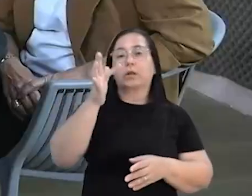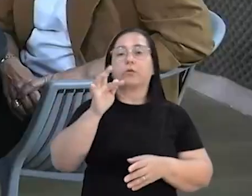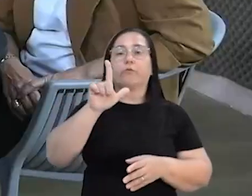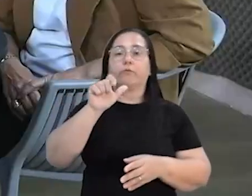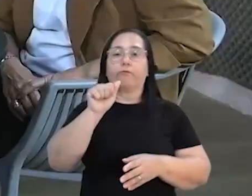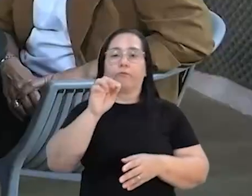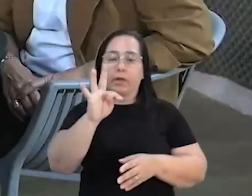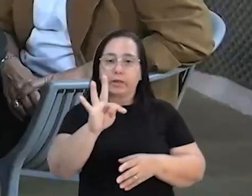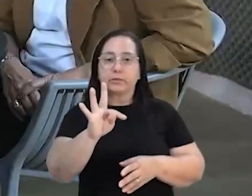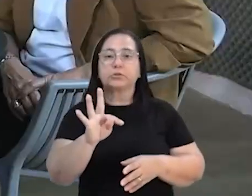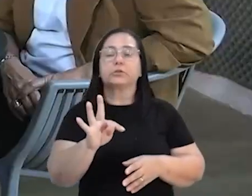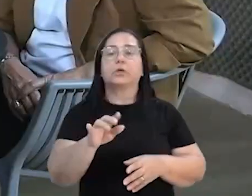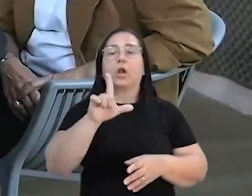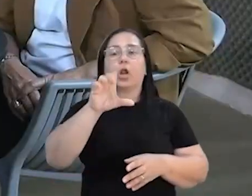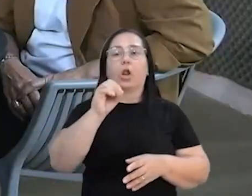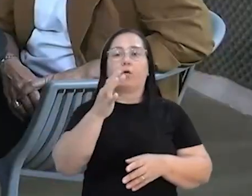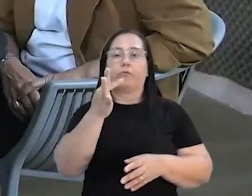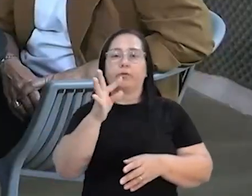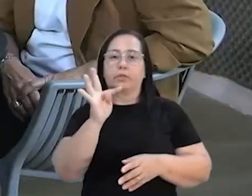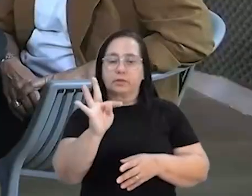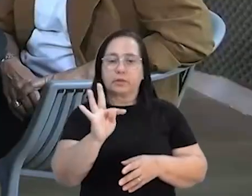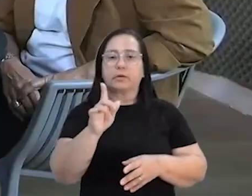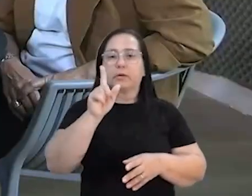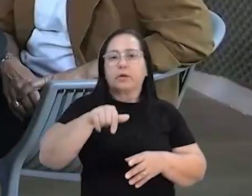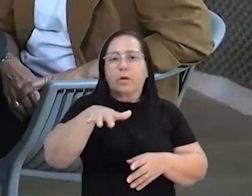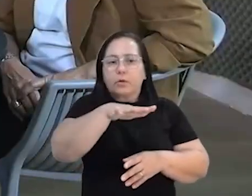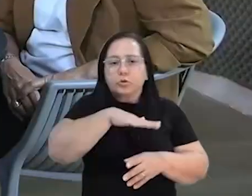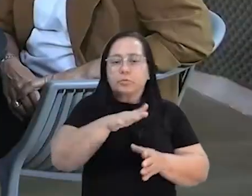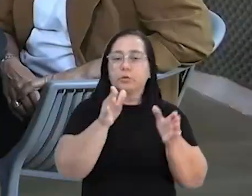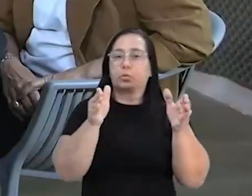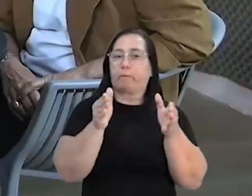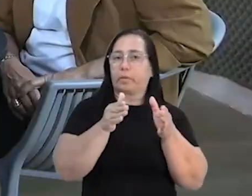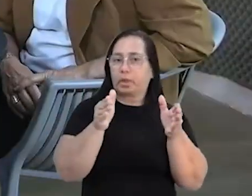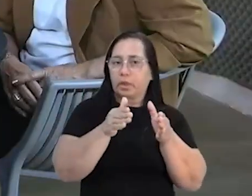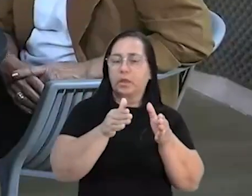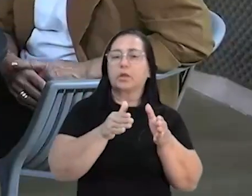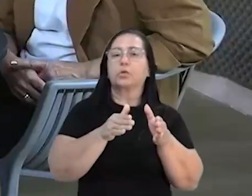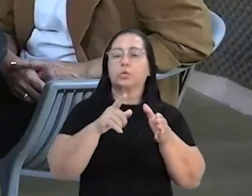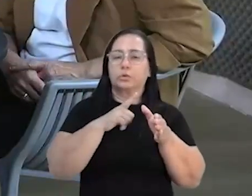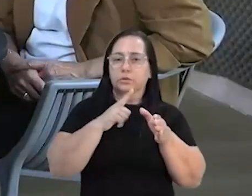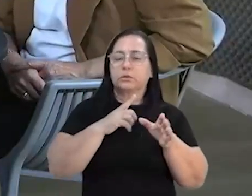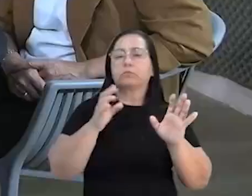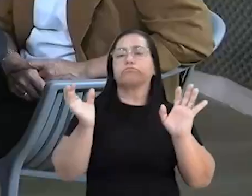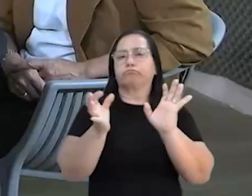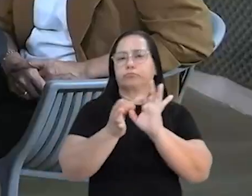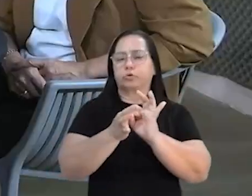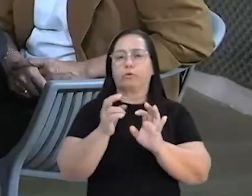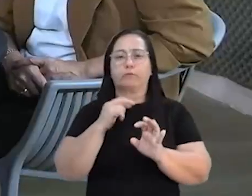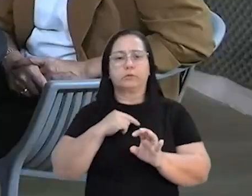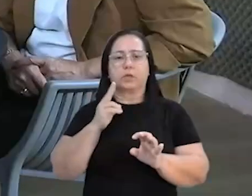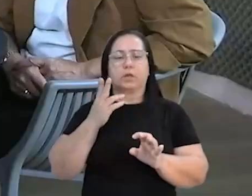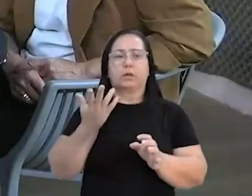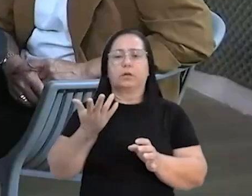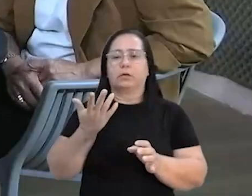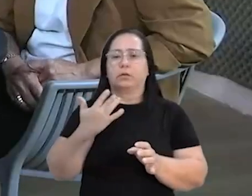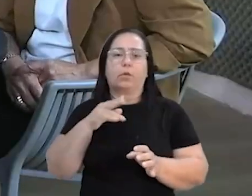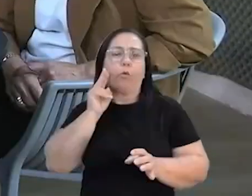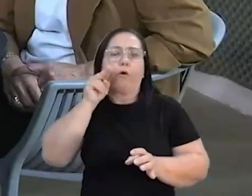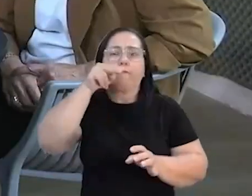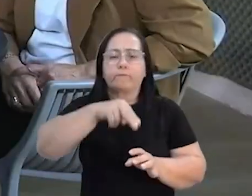um loft. Ou seja, o loft é aquele espaço pequeno e que ele é integrado. Ou seja, você não vê meio que